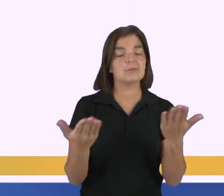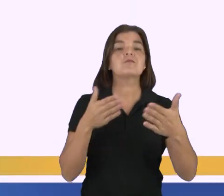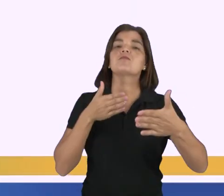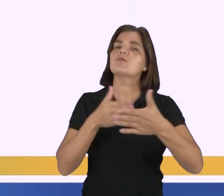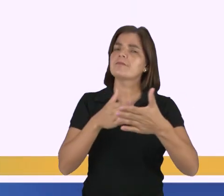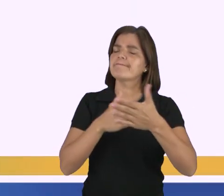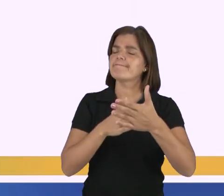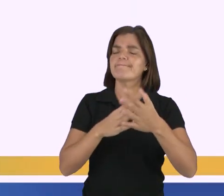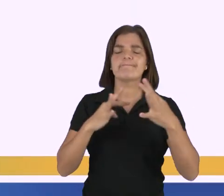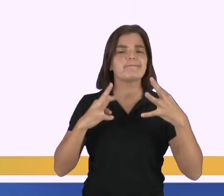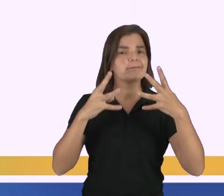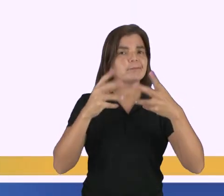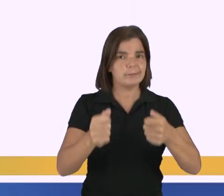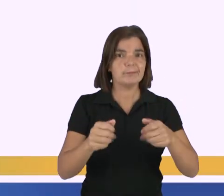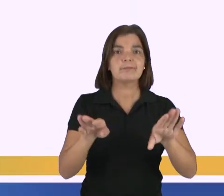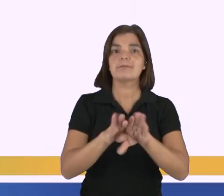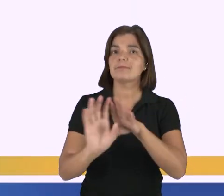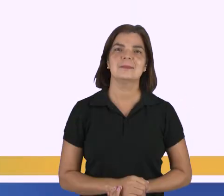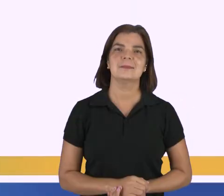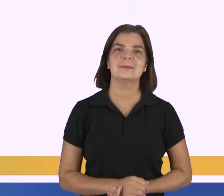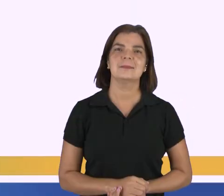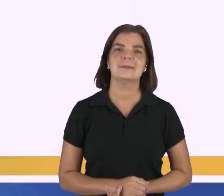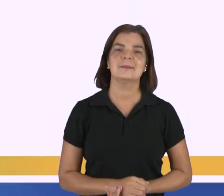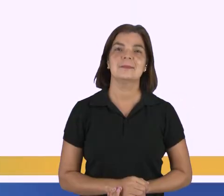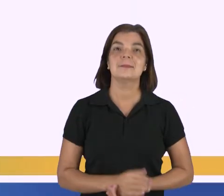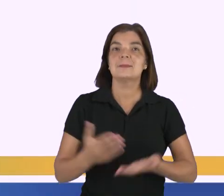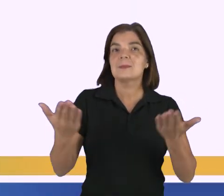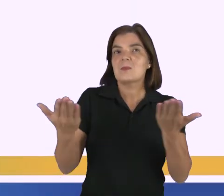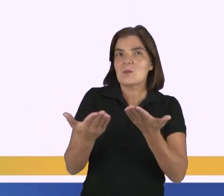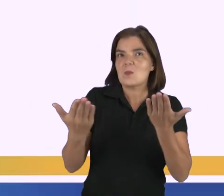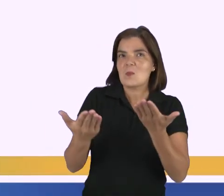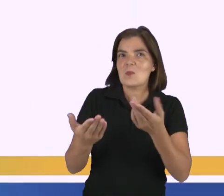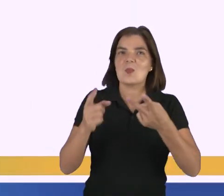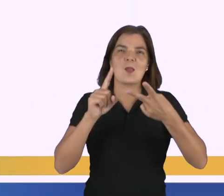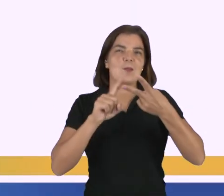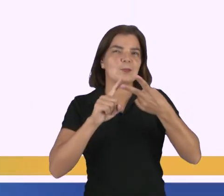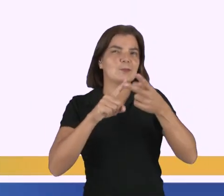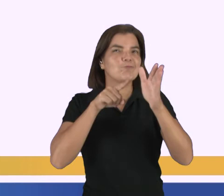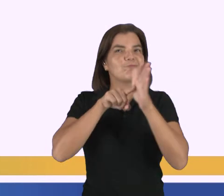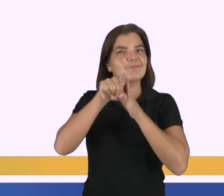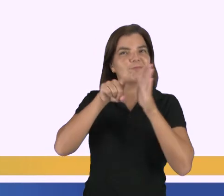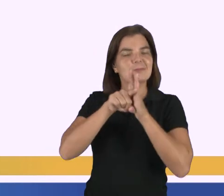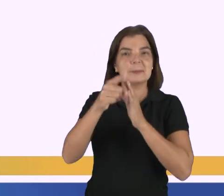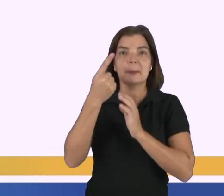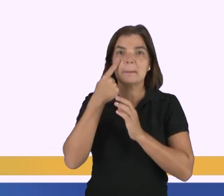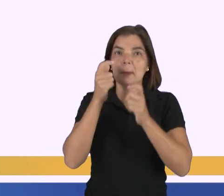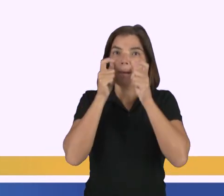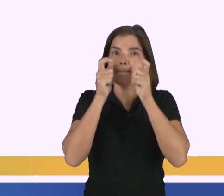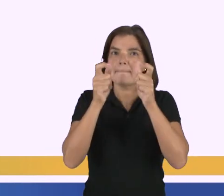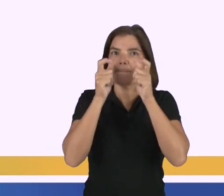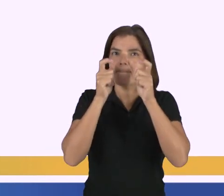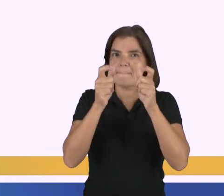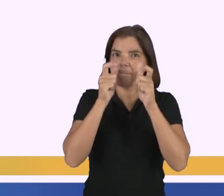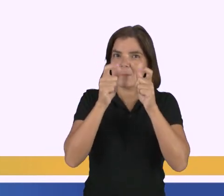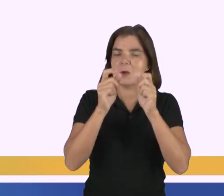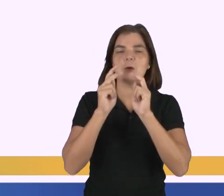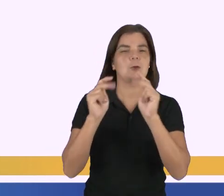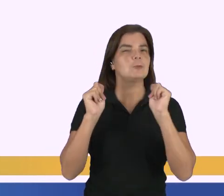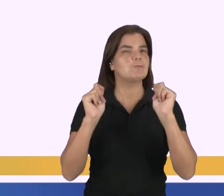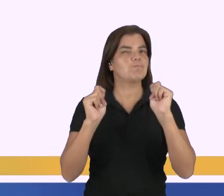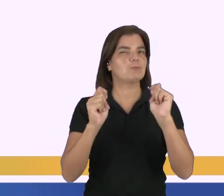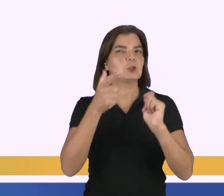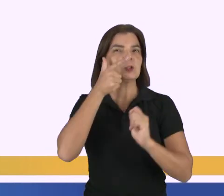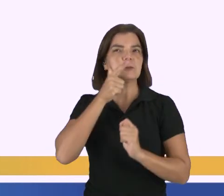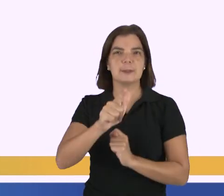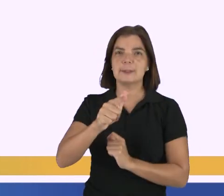interfere diretamente no clima. Vamos agora para a segunda questão. Presta bem atenção que eu estou torcendo para que você